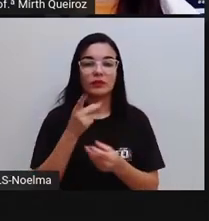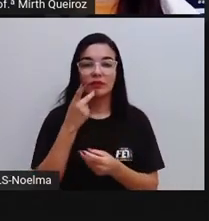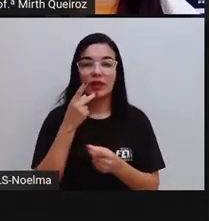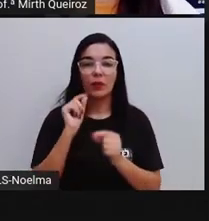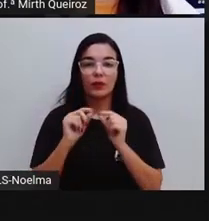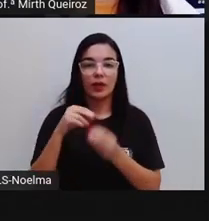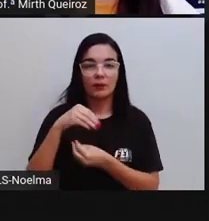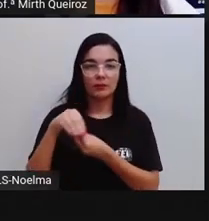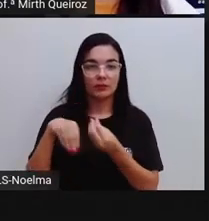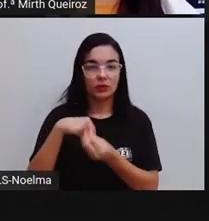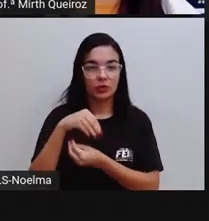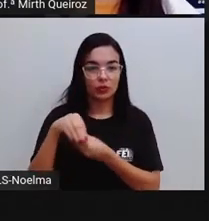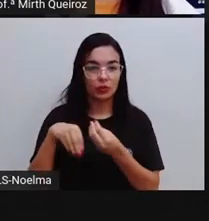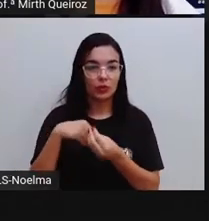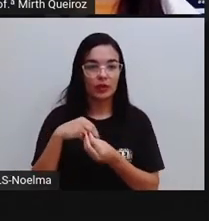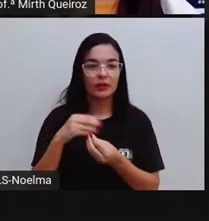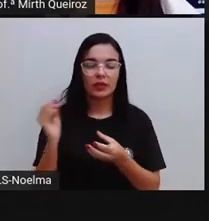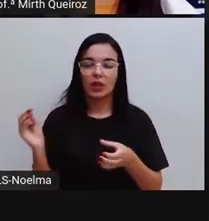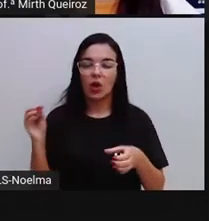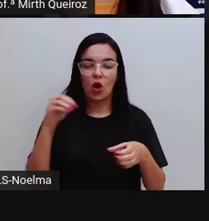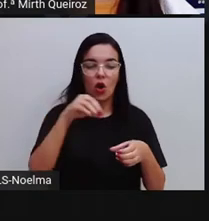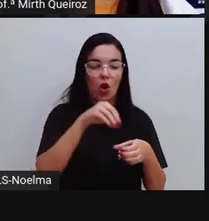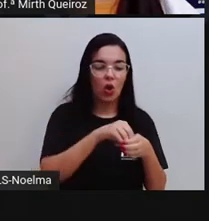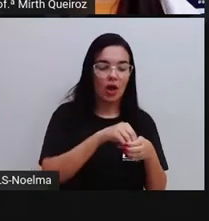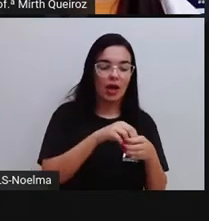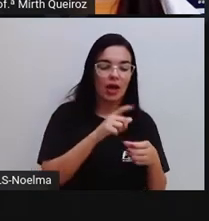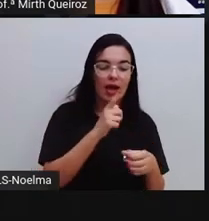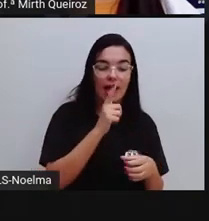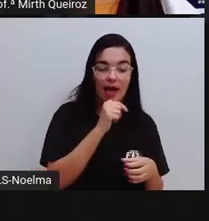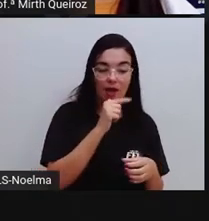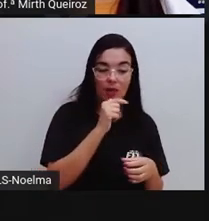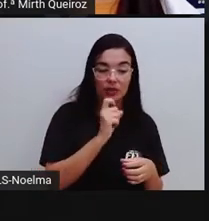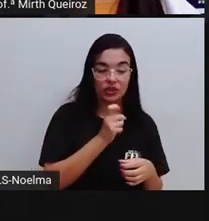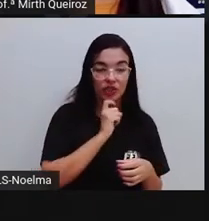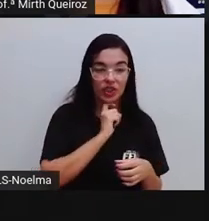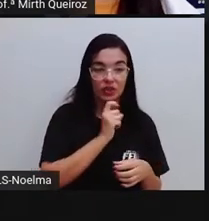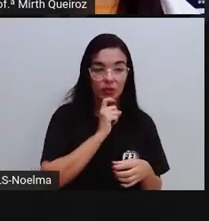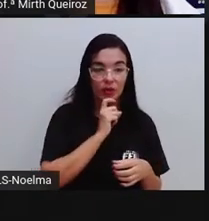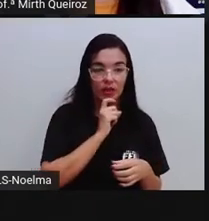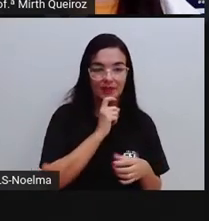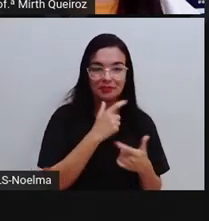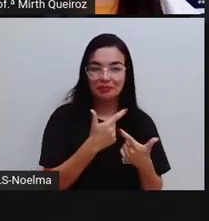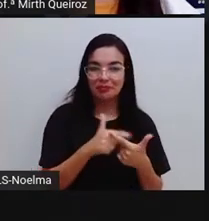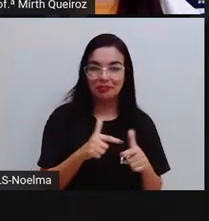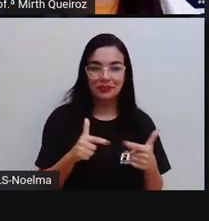mistura, se a gente colocar a água e o gelo, nós podemos ver